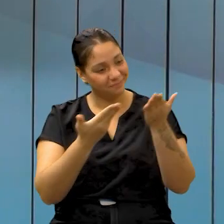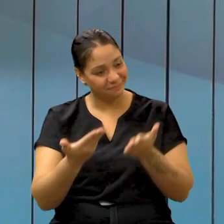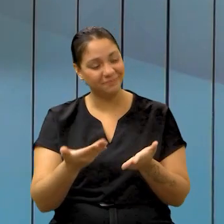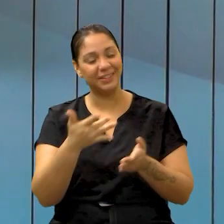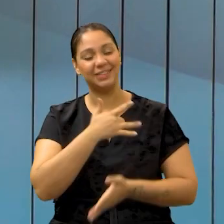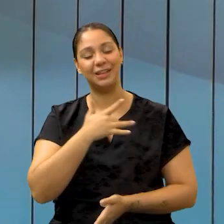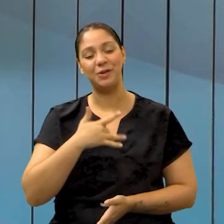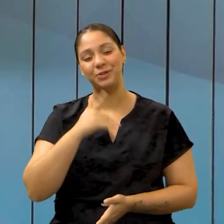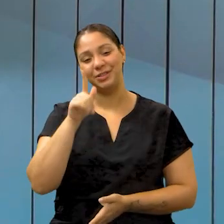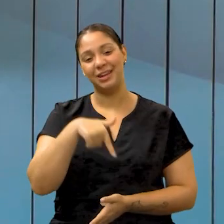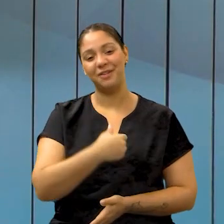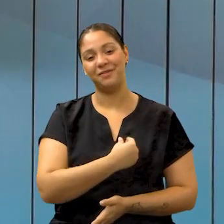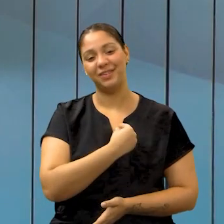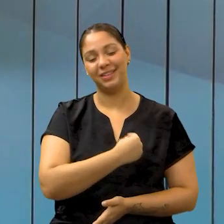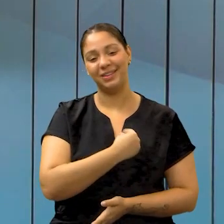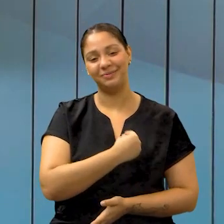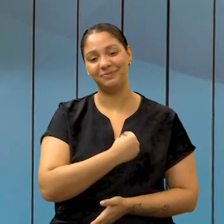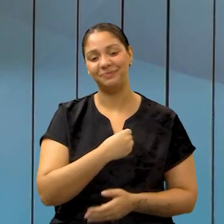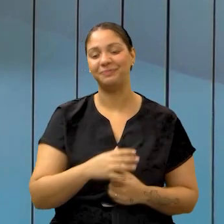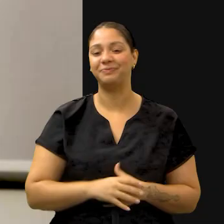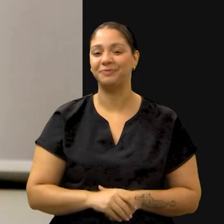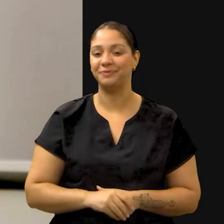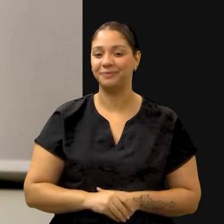bem-vinda aqui ao Saúde é Vida.